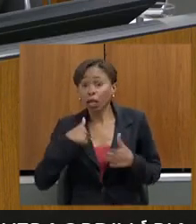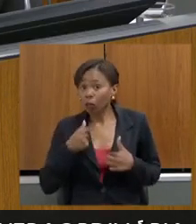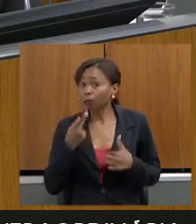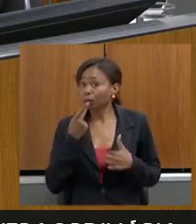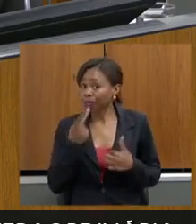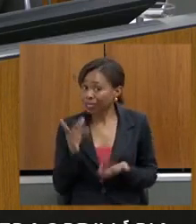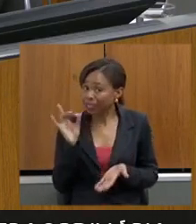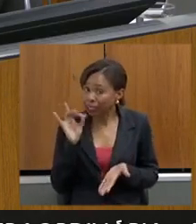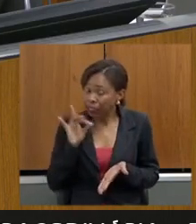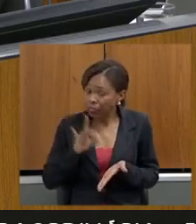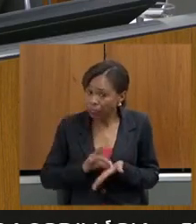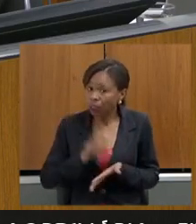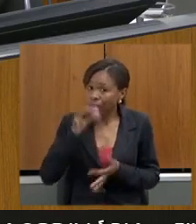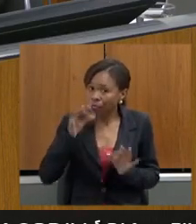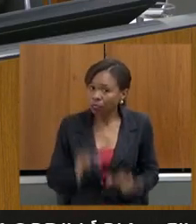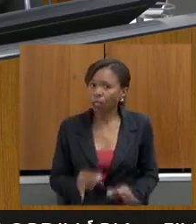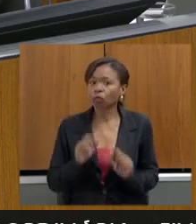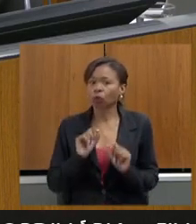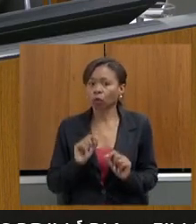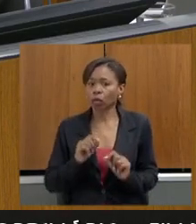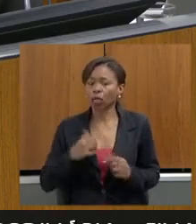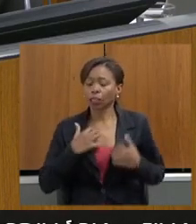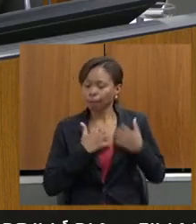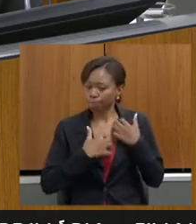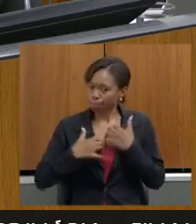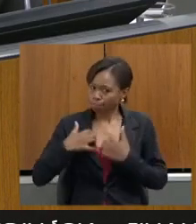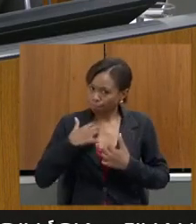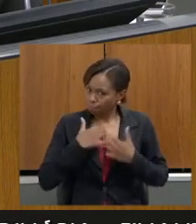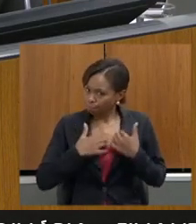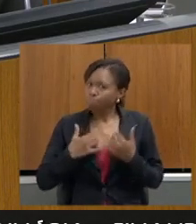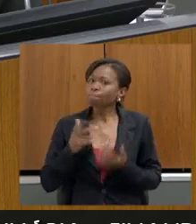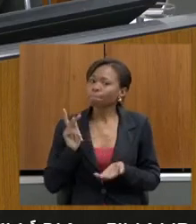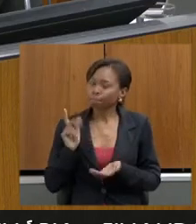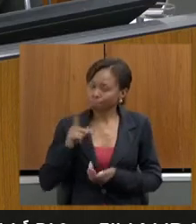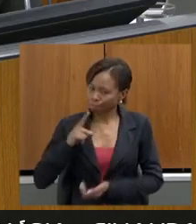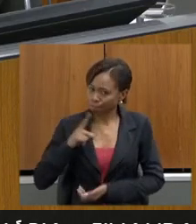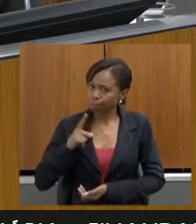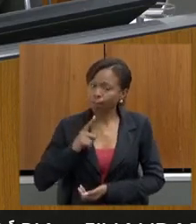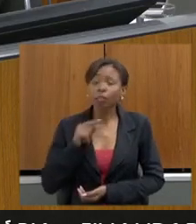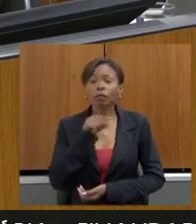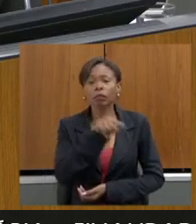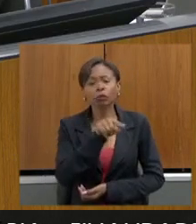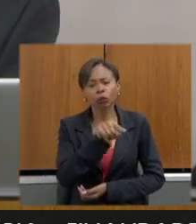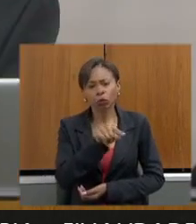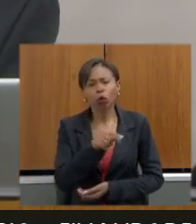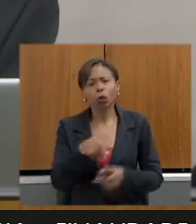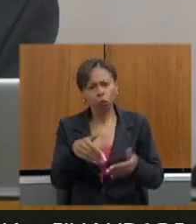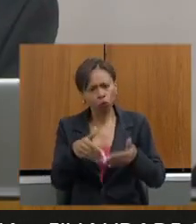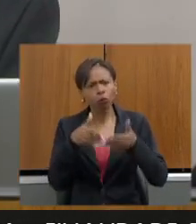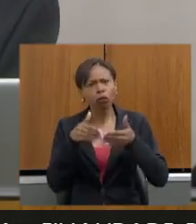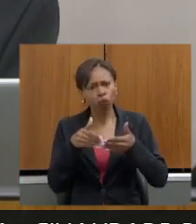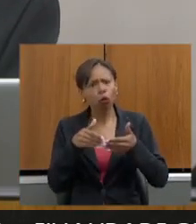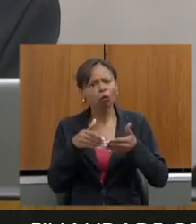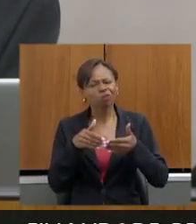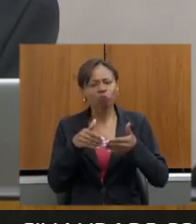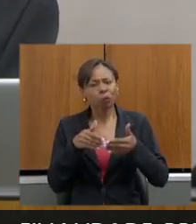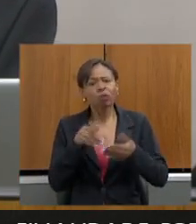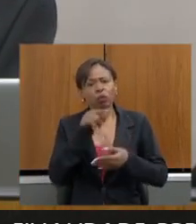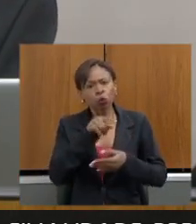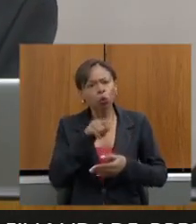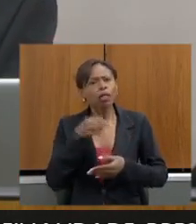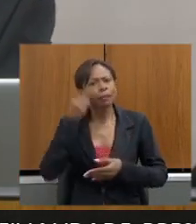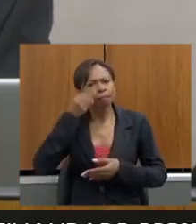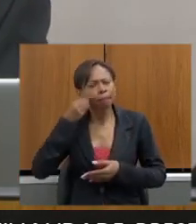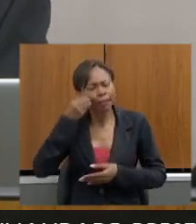todas as letras né que essas satisfação existe eu queria o seu pé pegar essa lupa que o sorteio pela